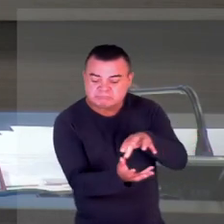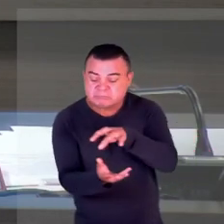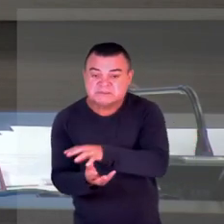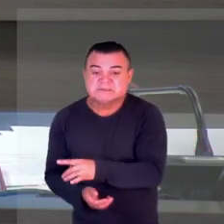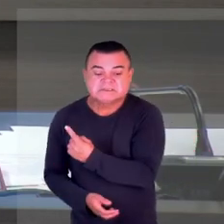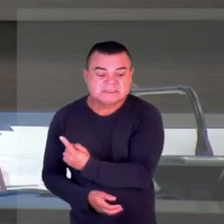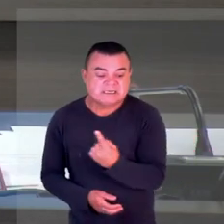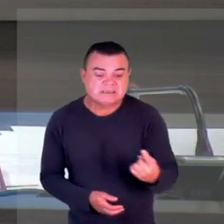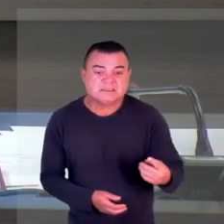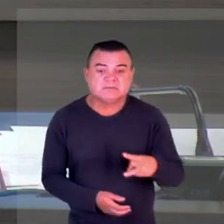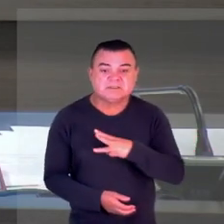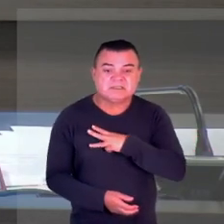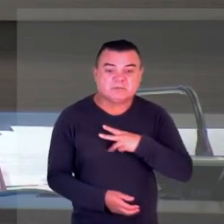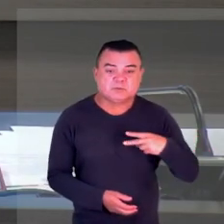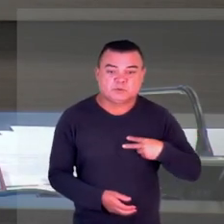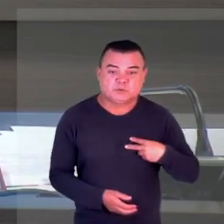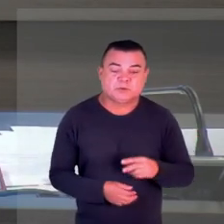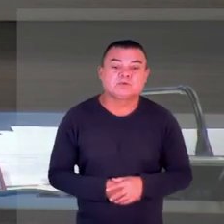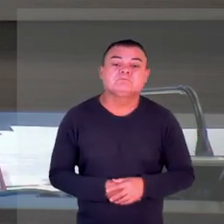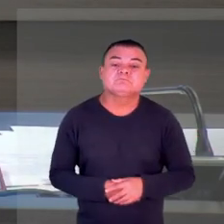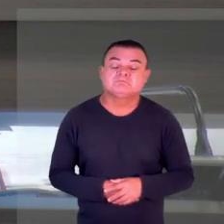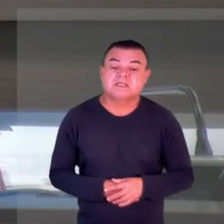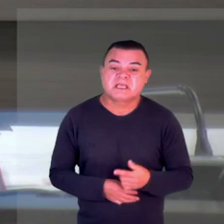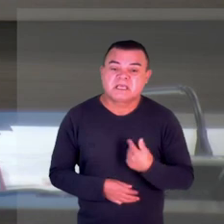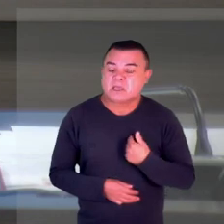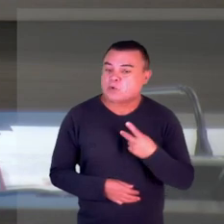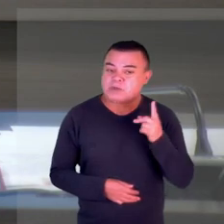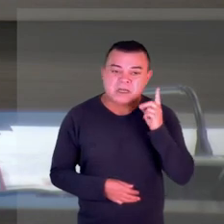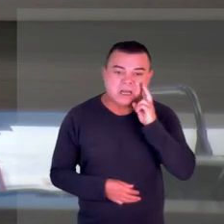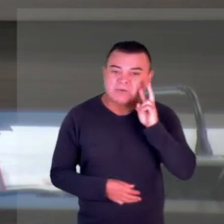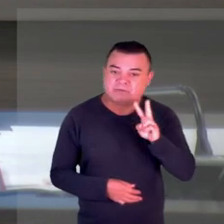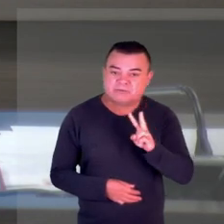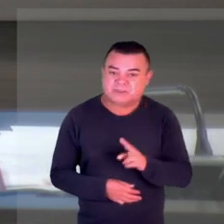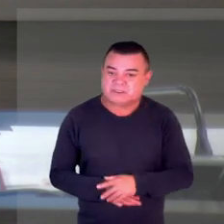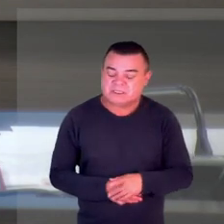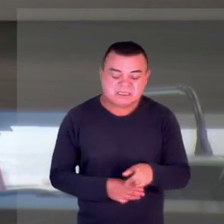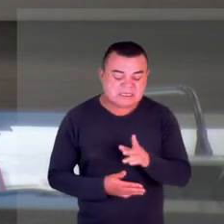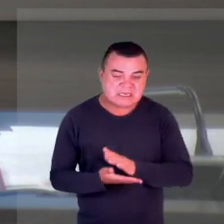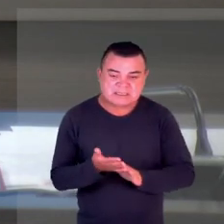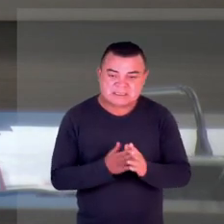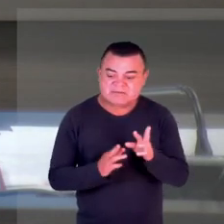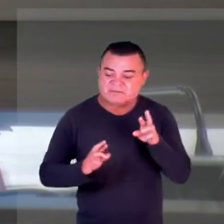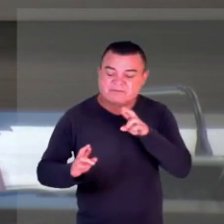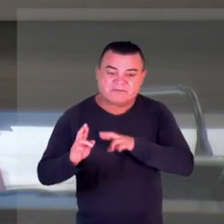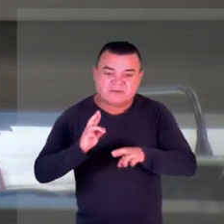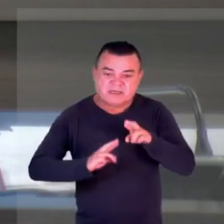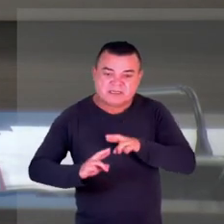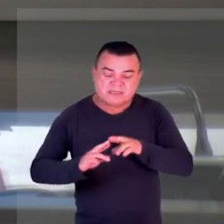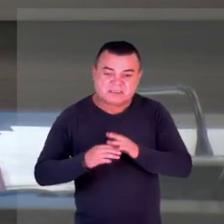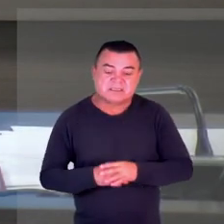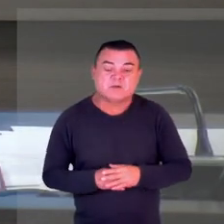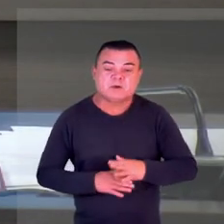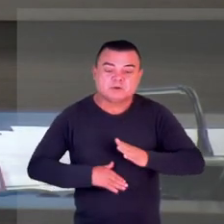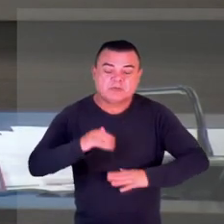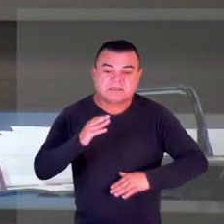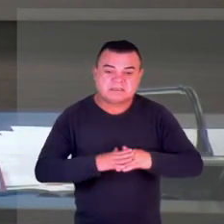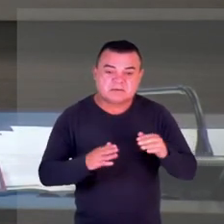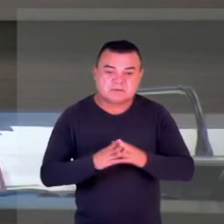menos eu não vi nenhuma eh referência a uma atuação eh de